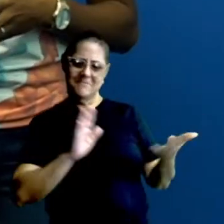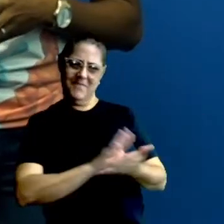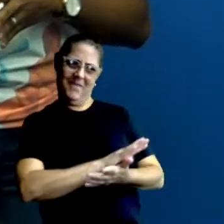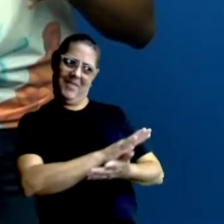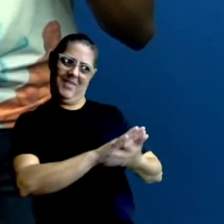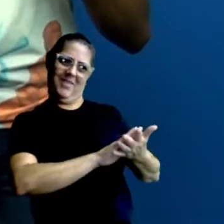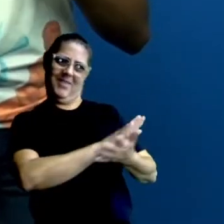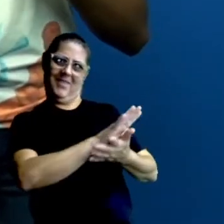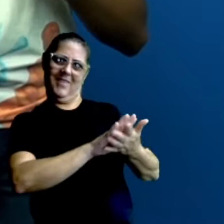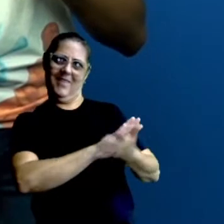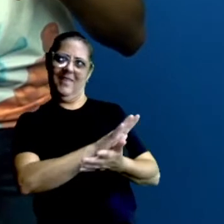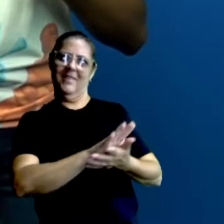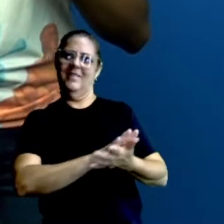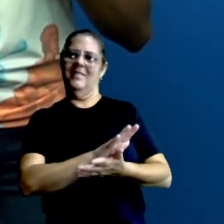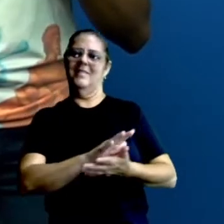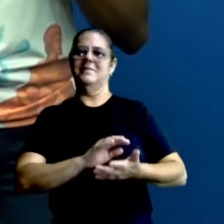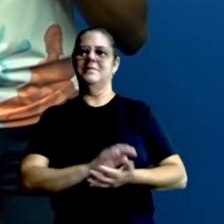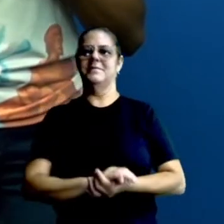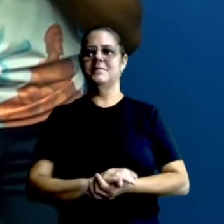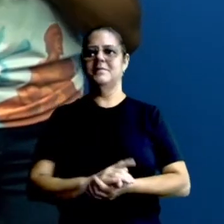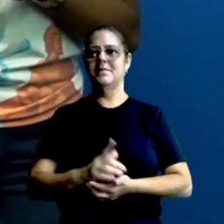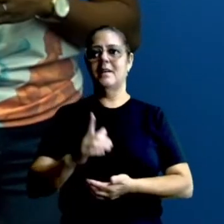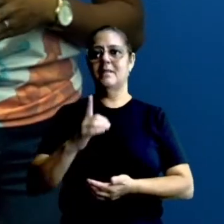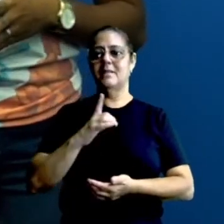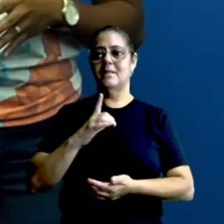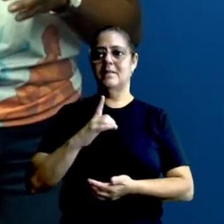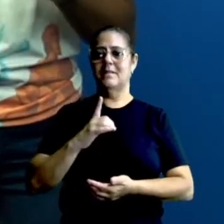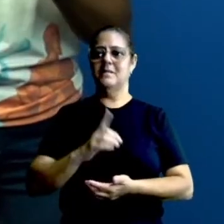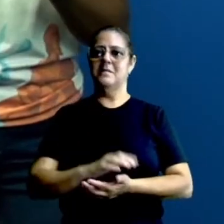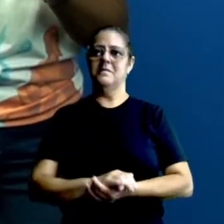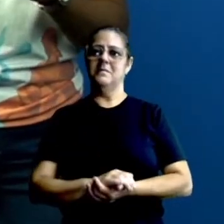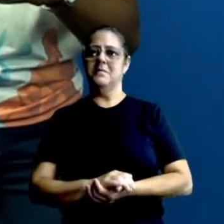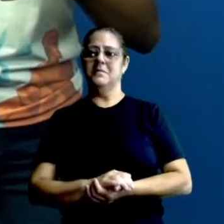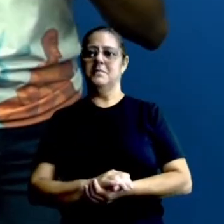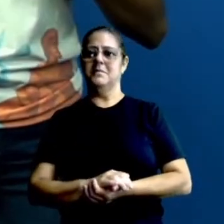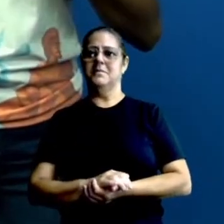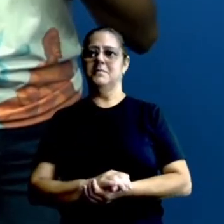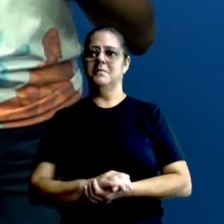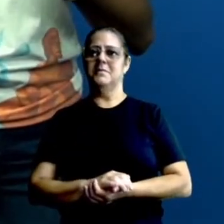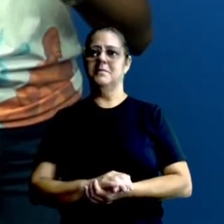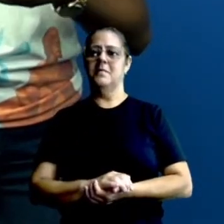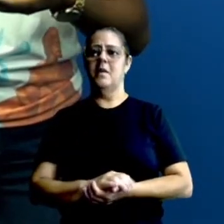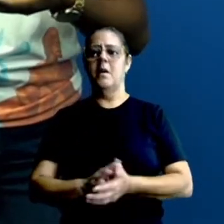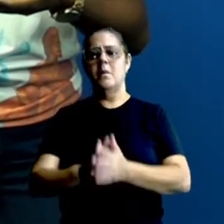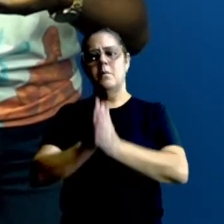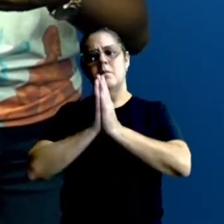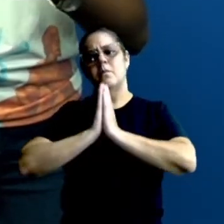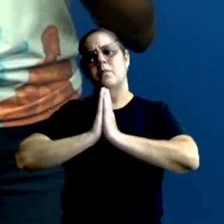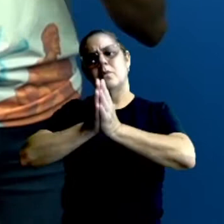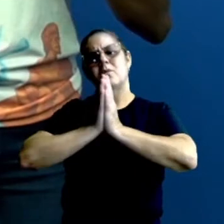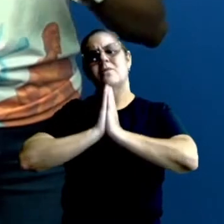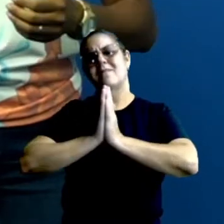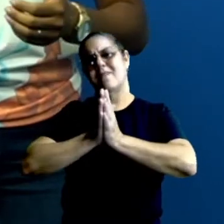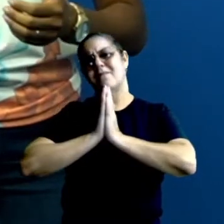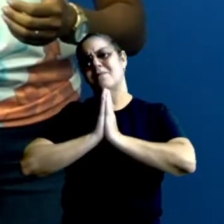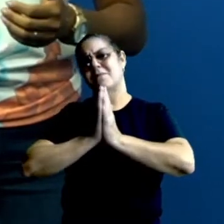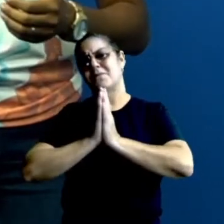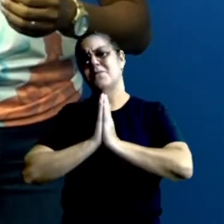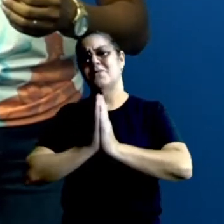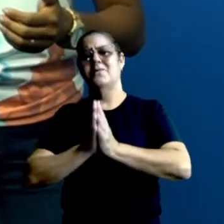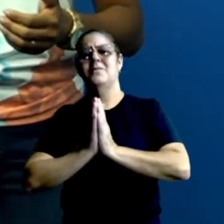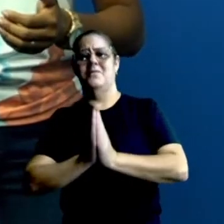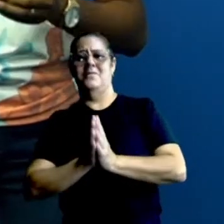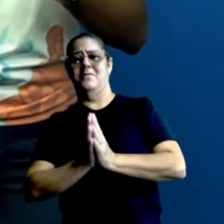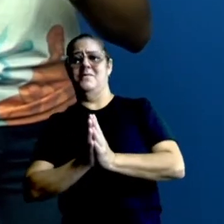nada. Outra coisa, temos aí o please. Please é o por favor. Então, se você está precisando